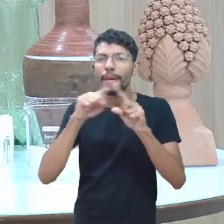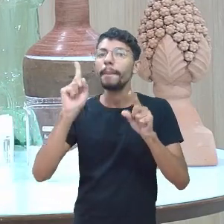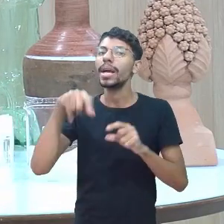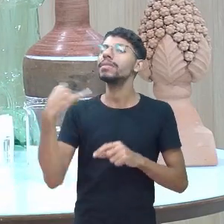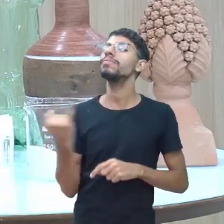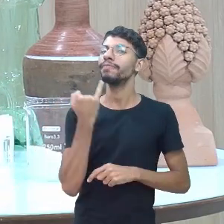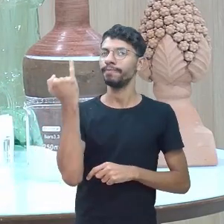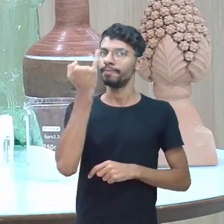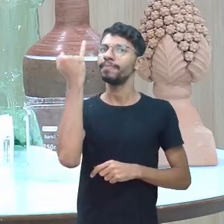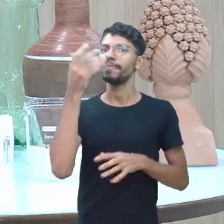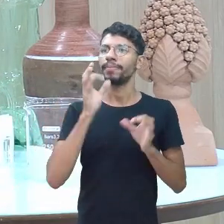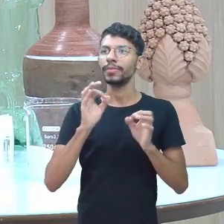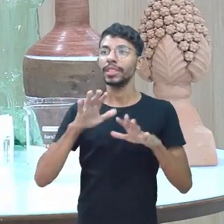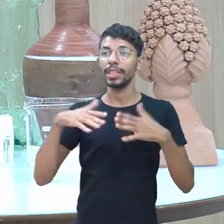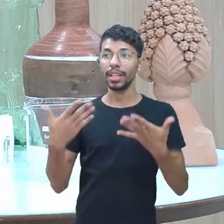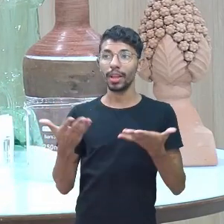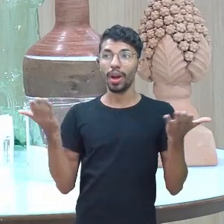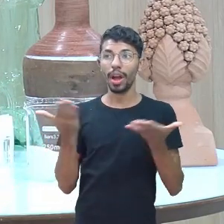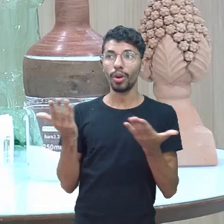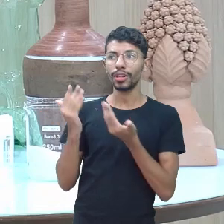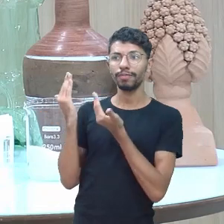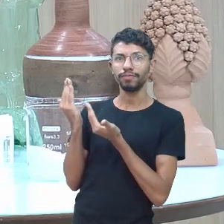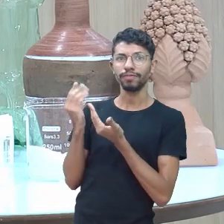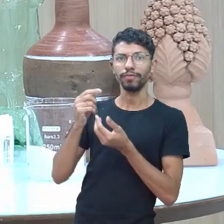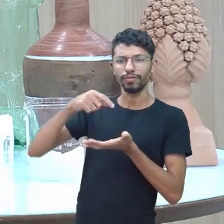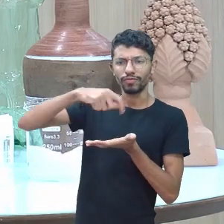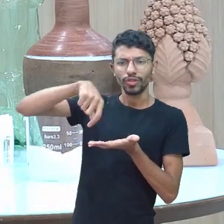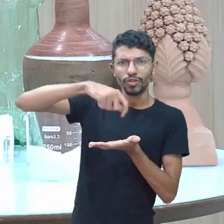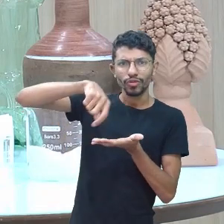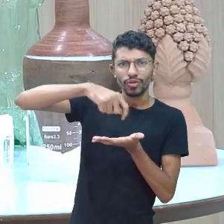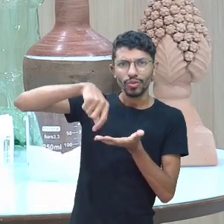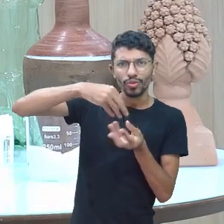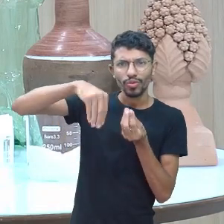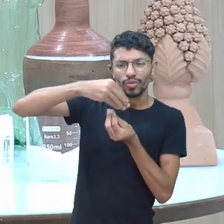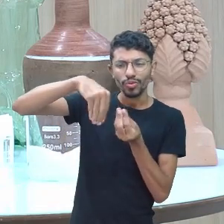aqui, eu tenho o